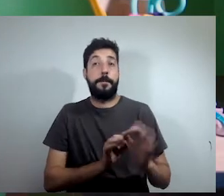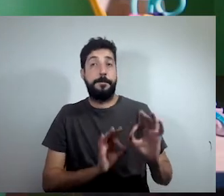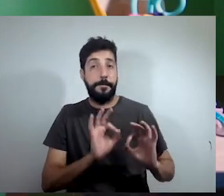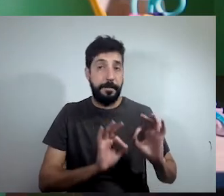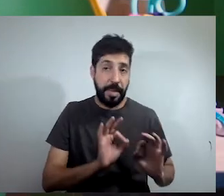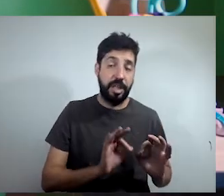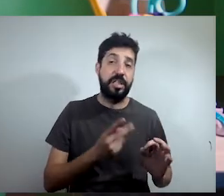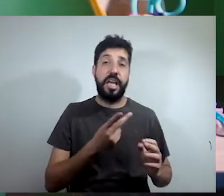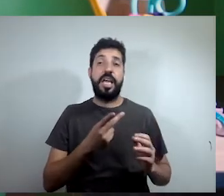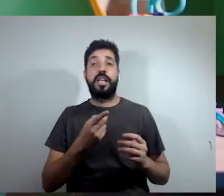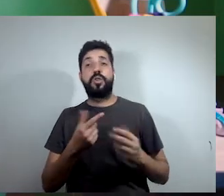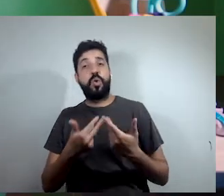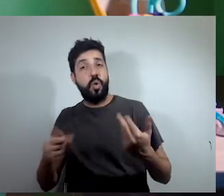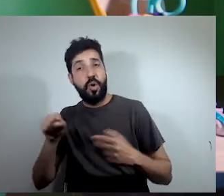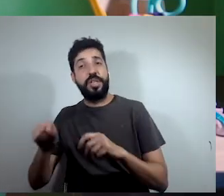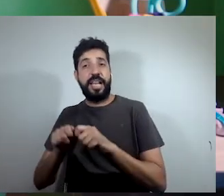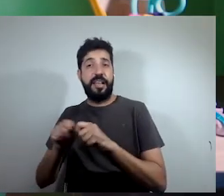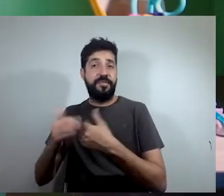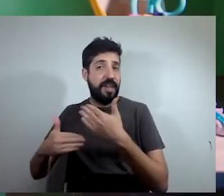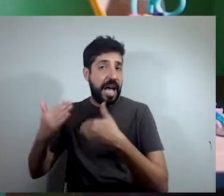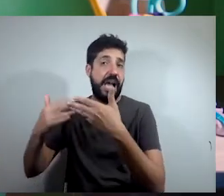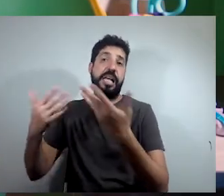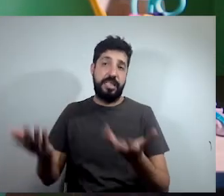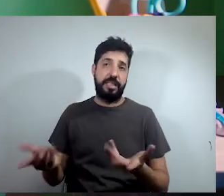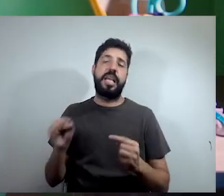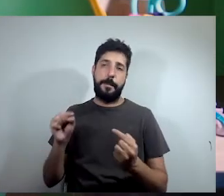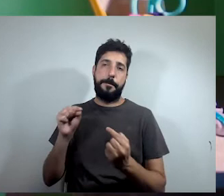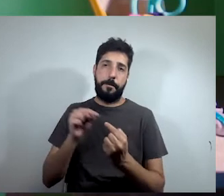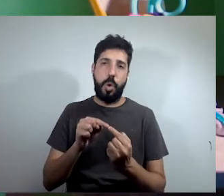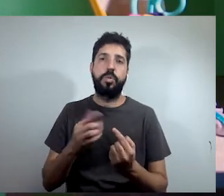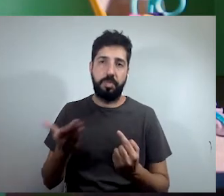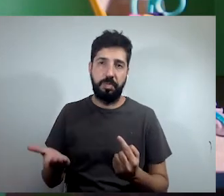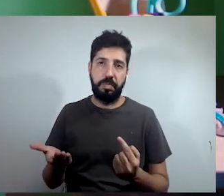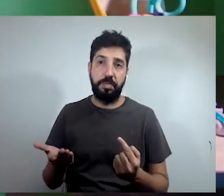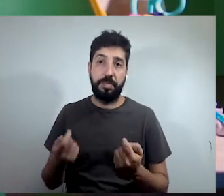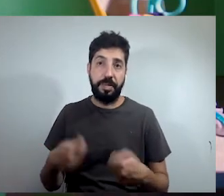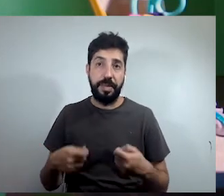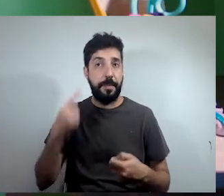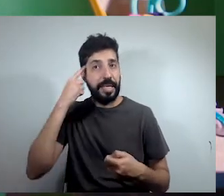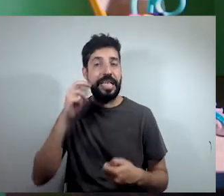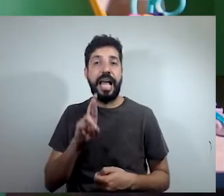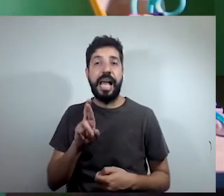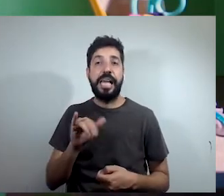projetos e atividades que ela desenvolve. Esse é um ponto. Vamos pensar em ritmo.